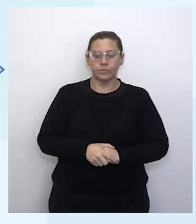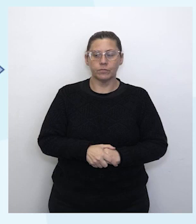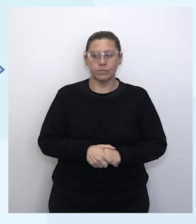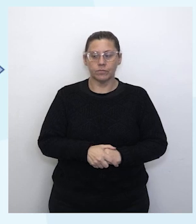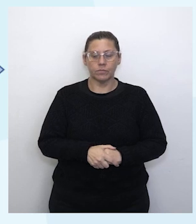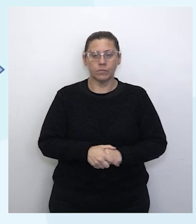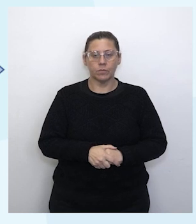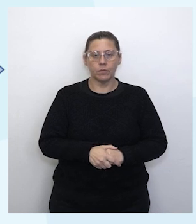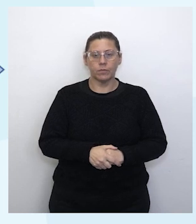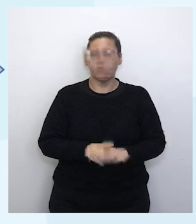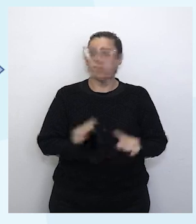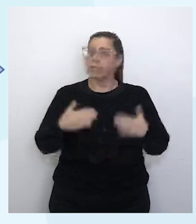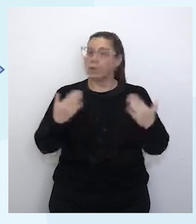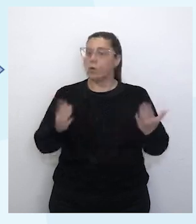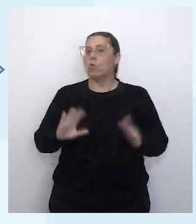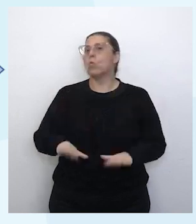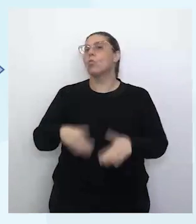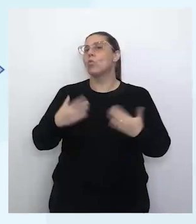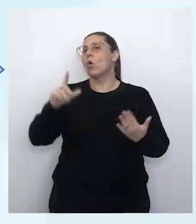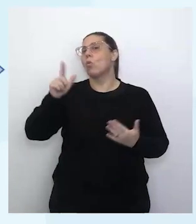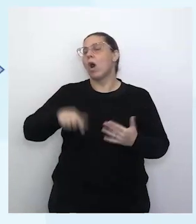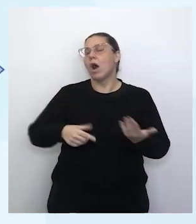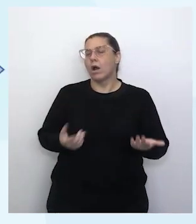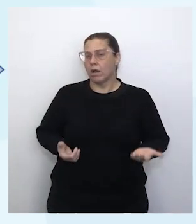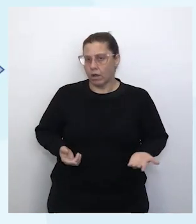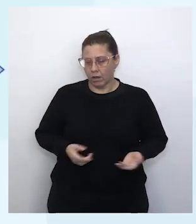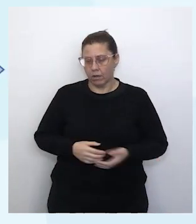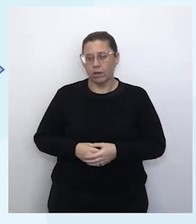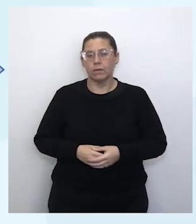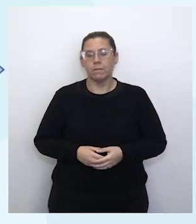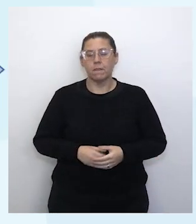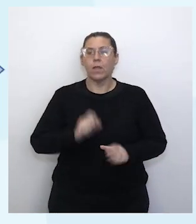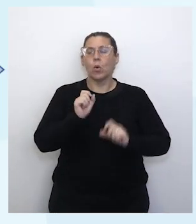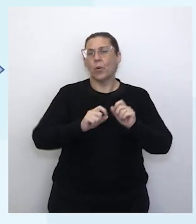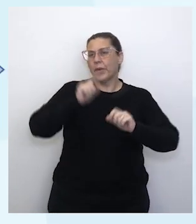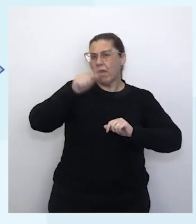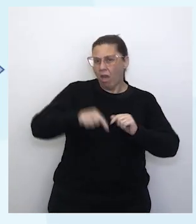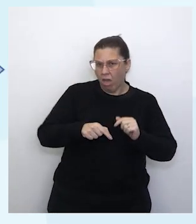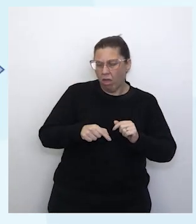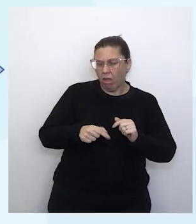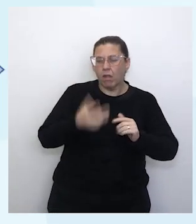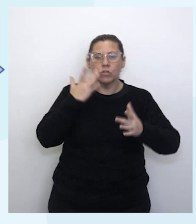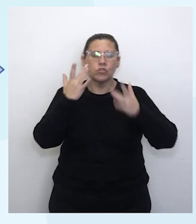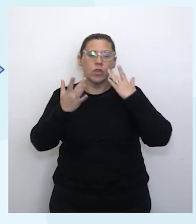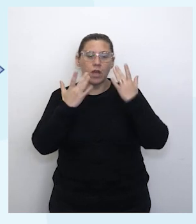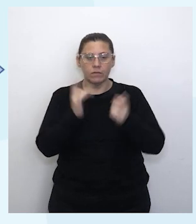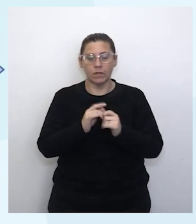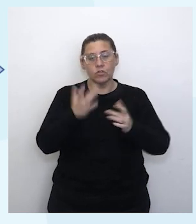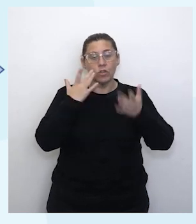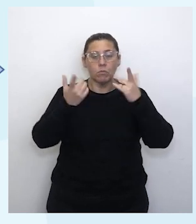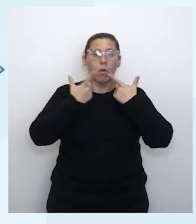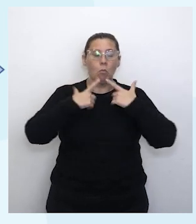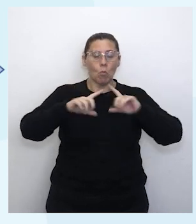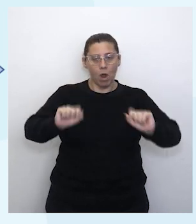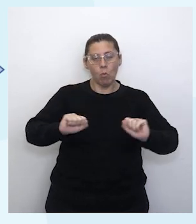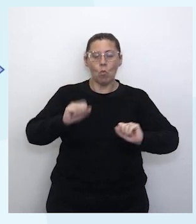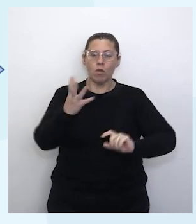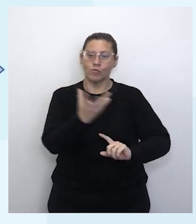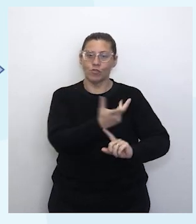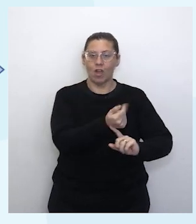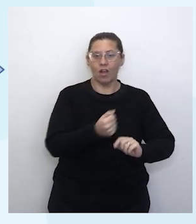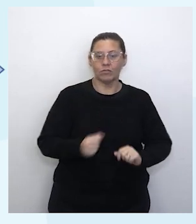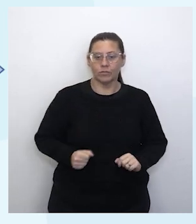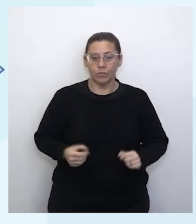tá? Então, quais são esses objetos? Olha só, o que é teatro? O teatro como linguagem artística,